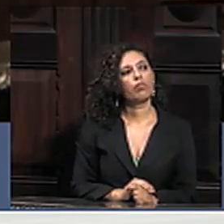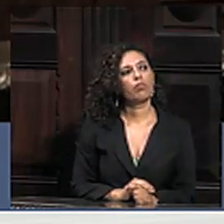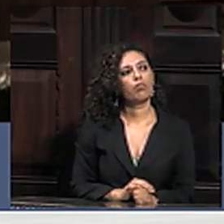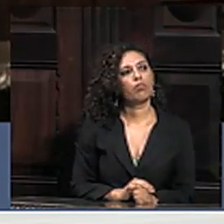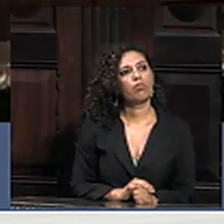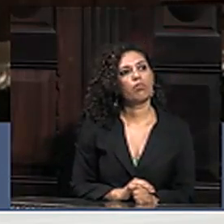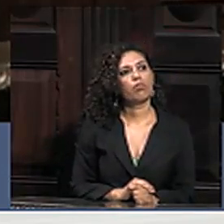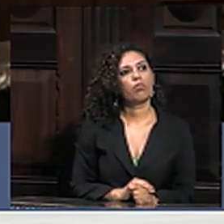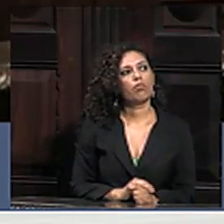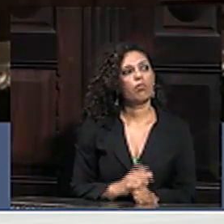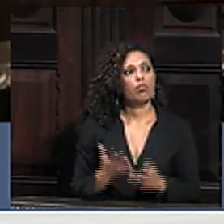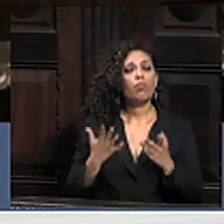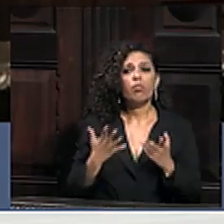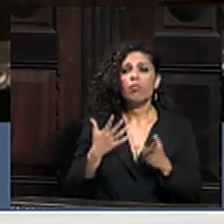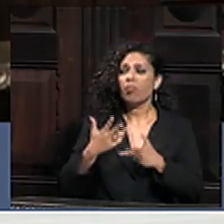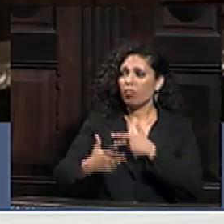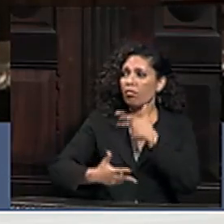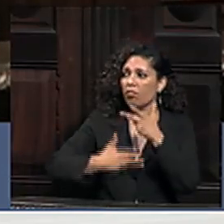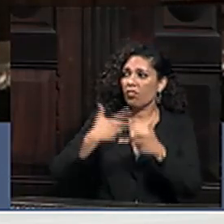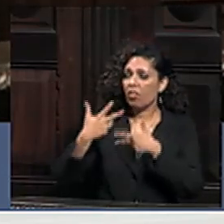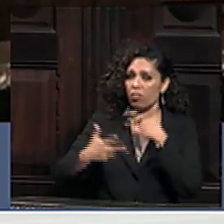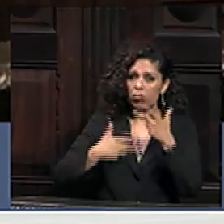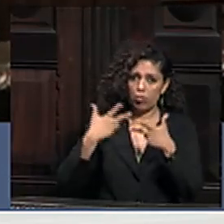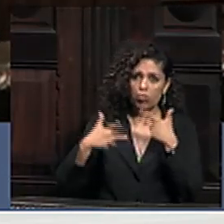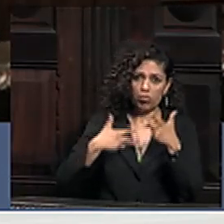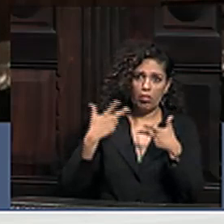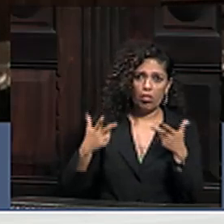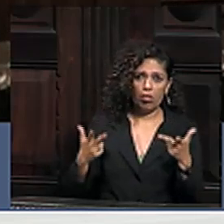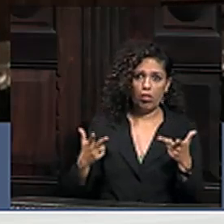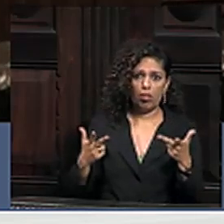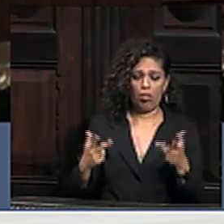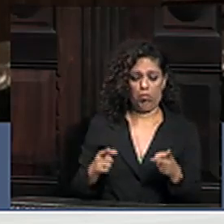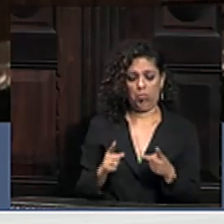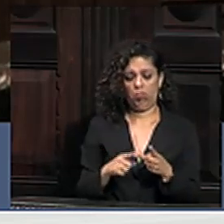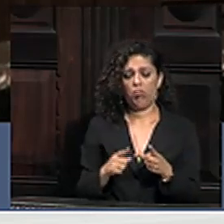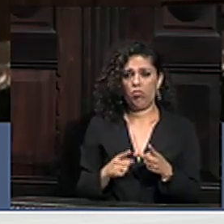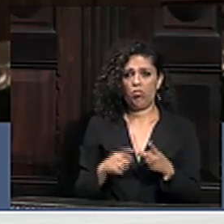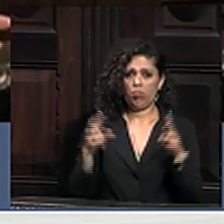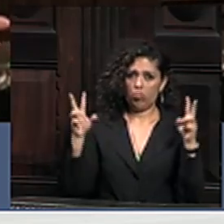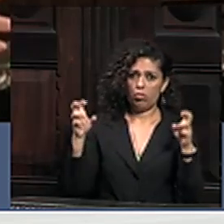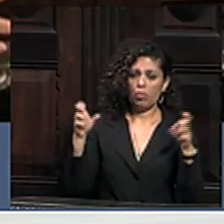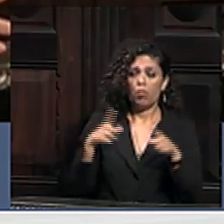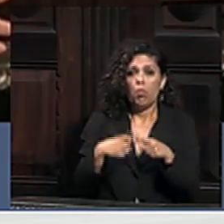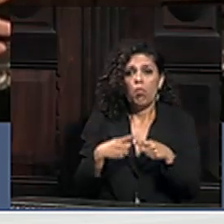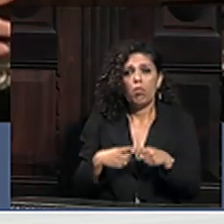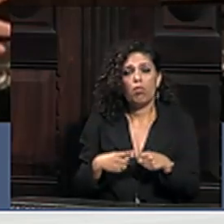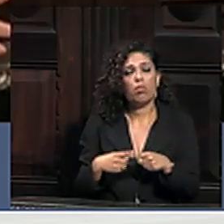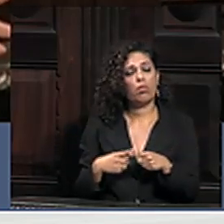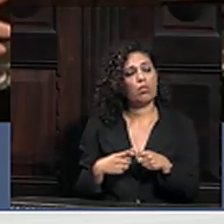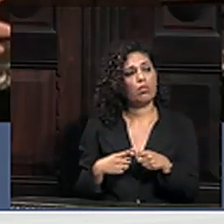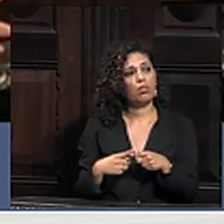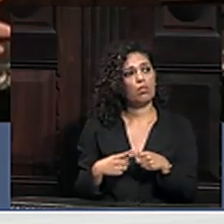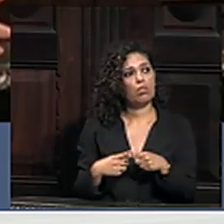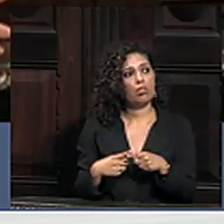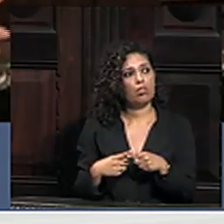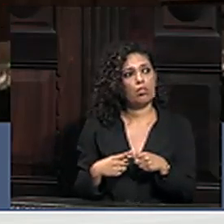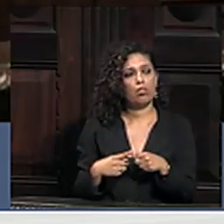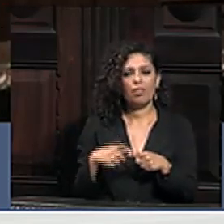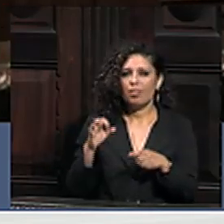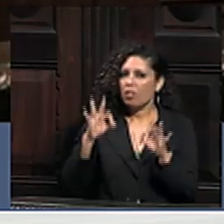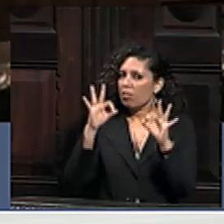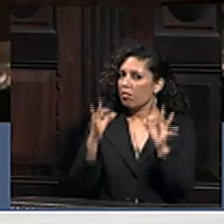Queria fazer essa segunda observação, porque é